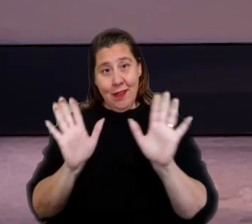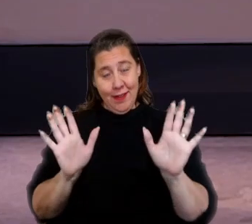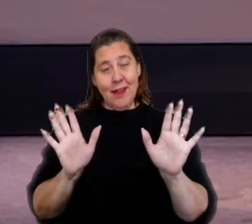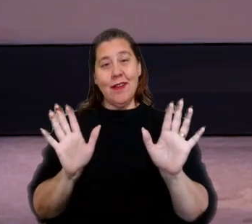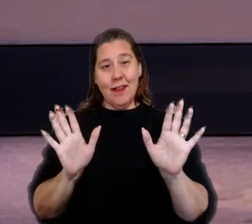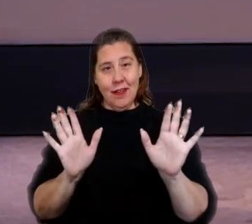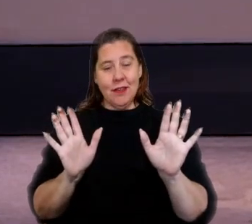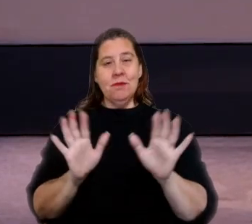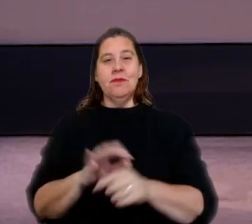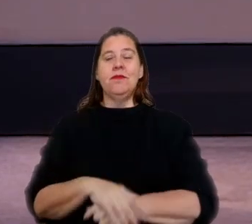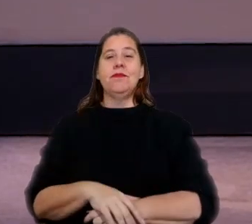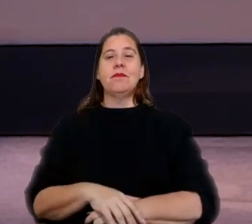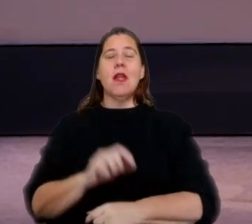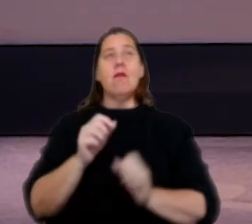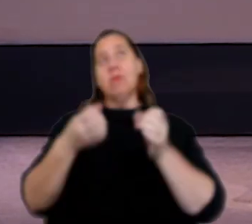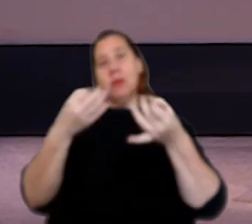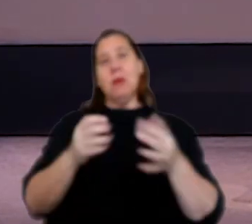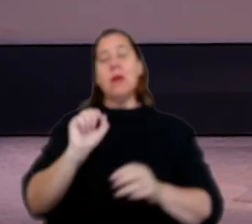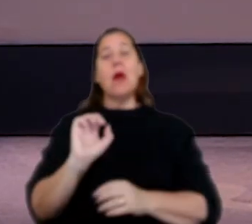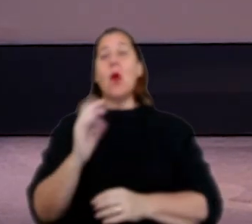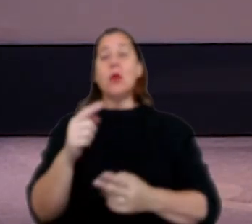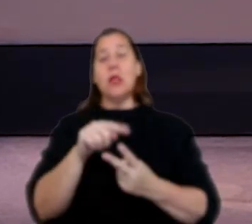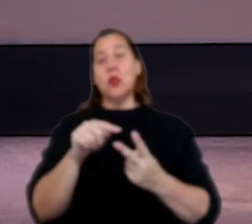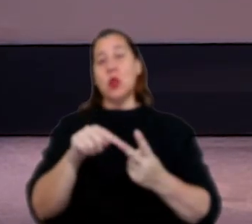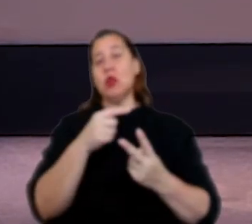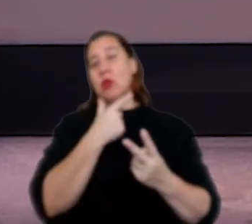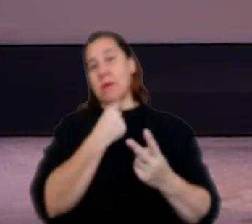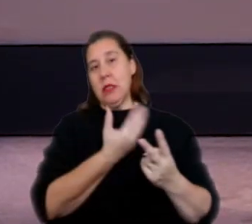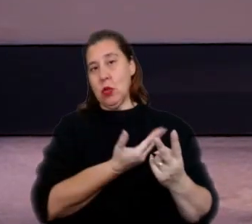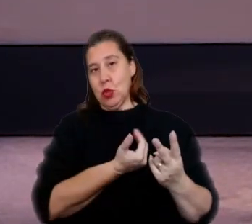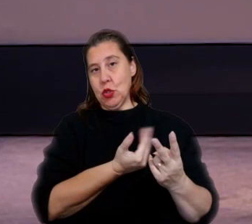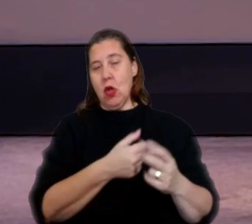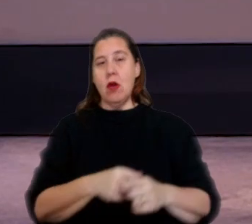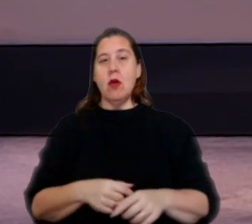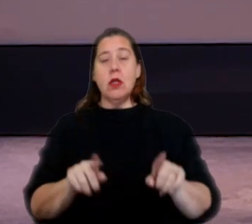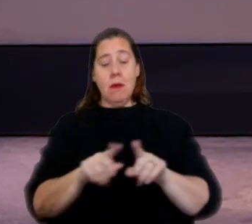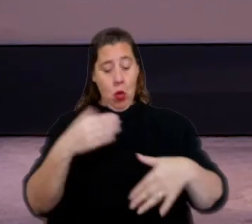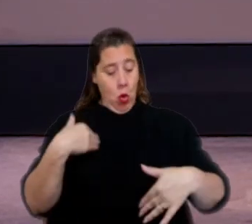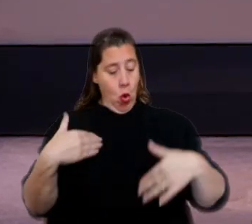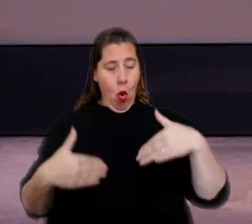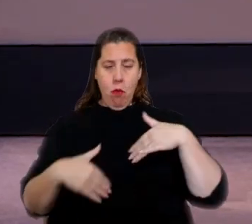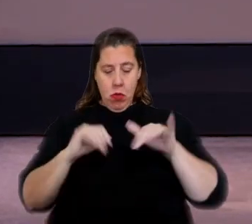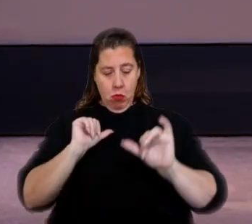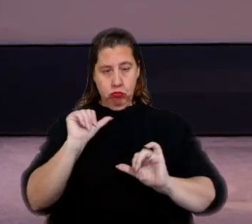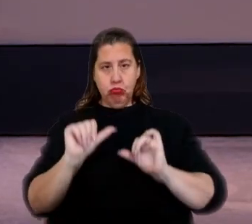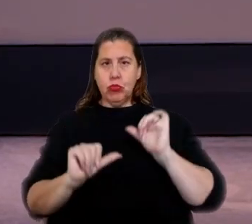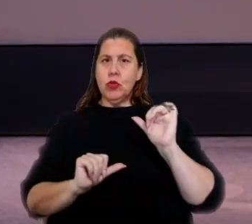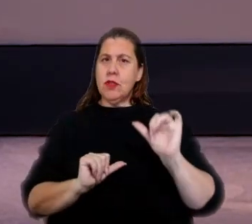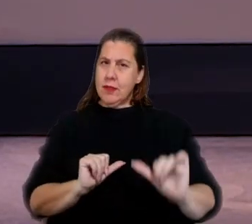isso bem, nós vamos falar mais sobre aí o que acontece com eles. Bom, tem mudanças no